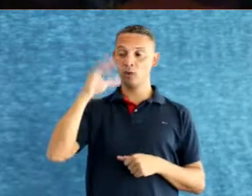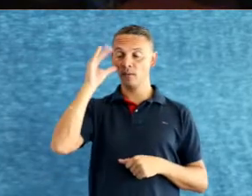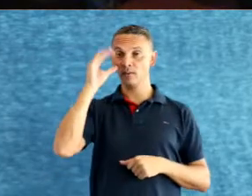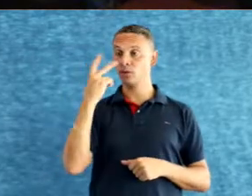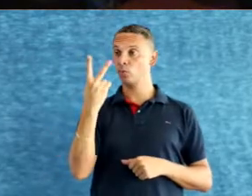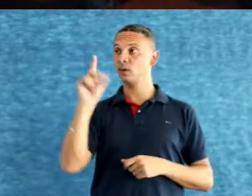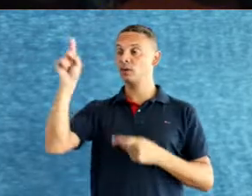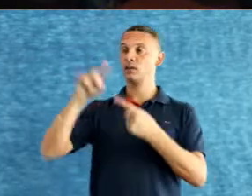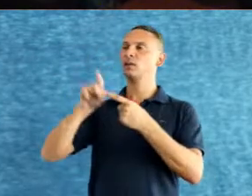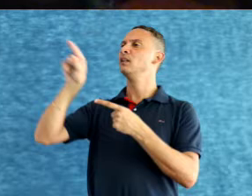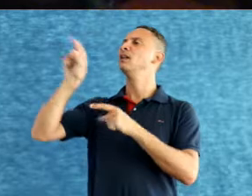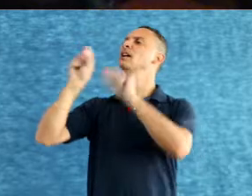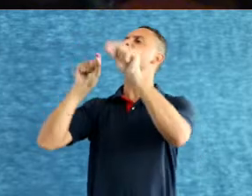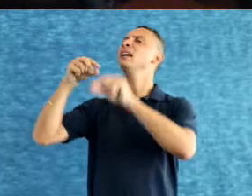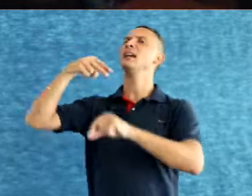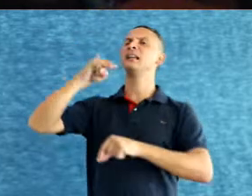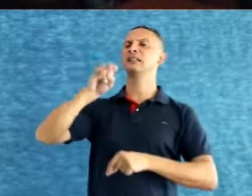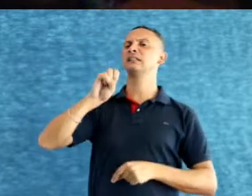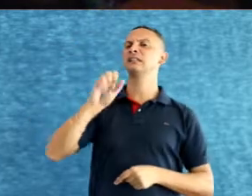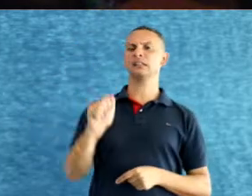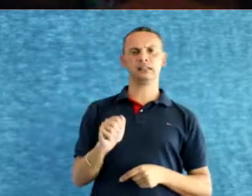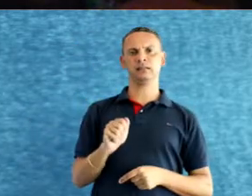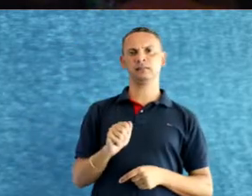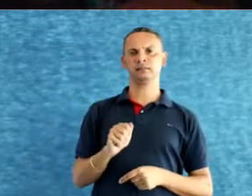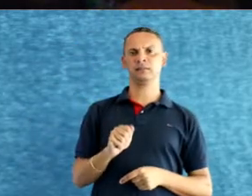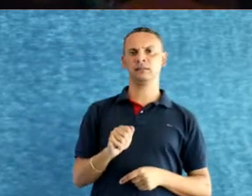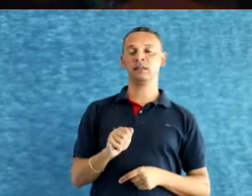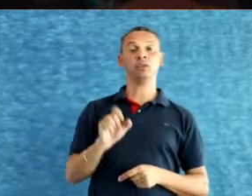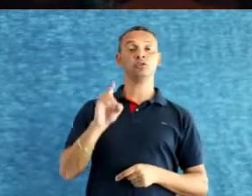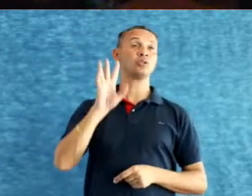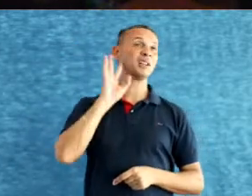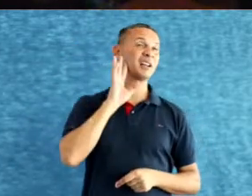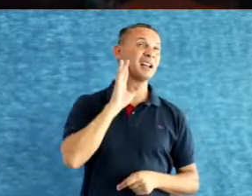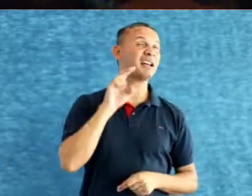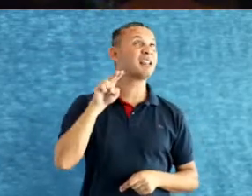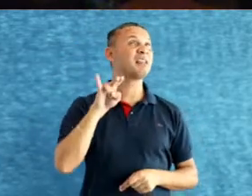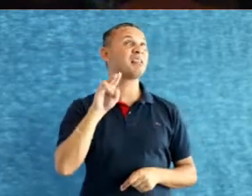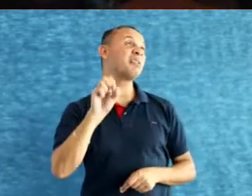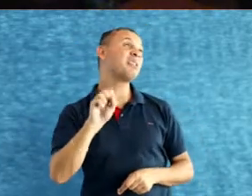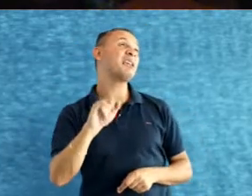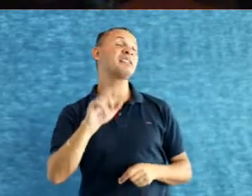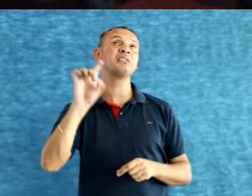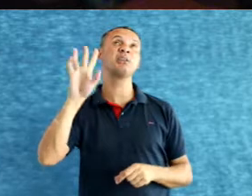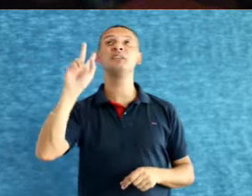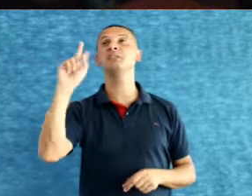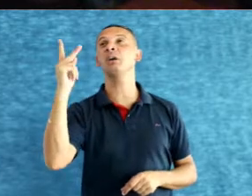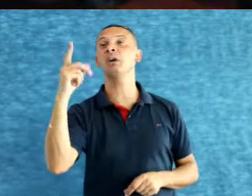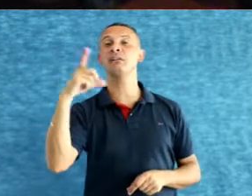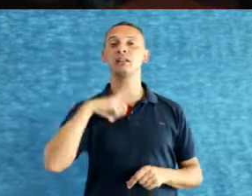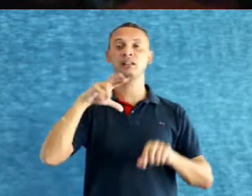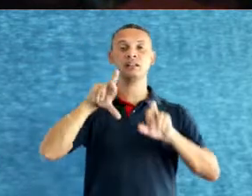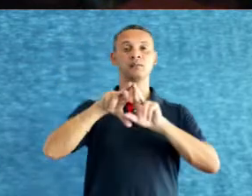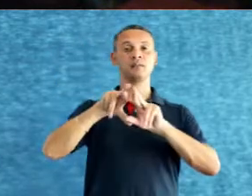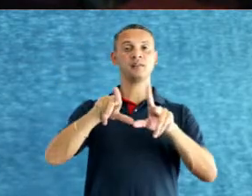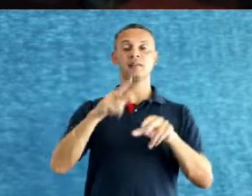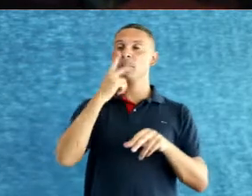está mudando, está mudando. Já tem orgulho de Nísia Floresta. Mudou alguma coisa. Mas, há 30 anos,